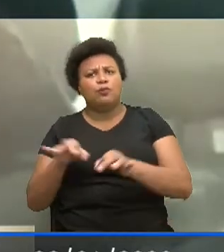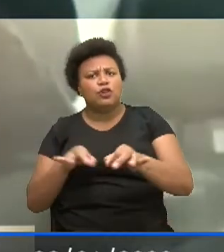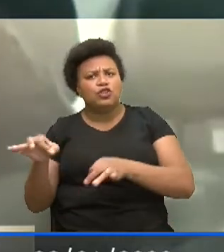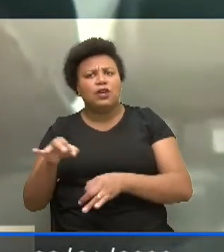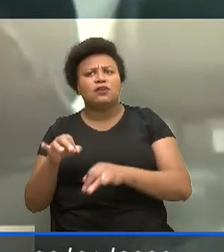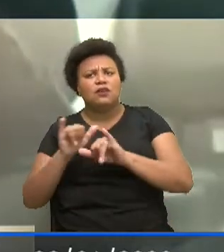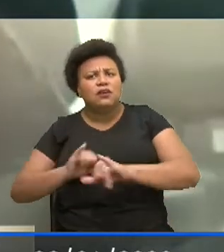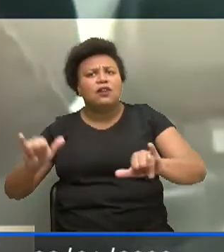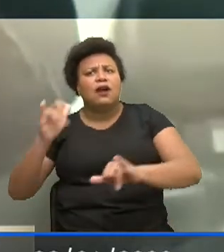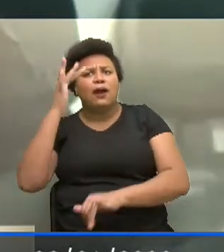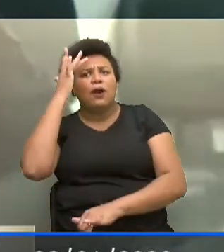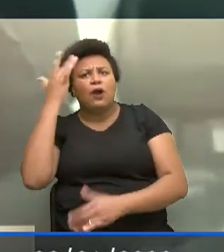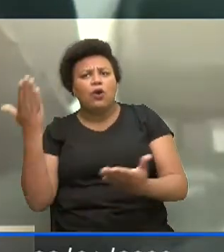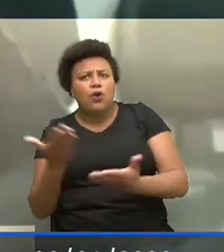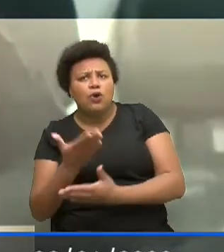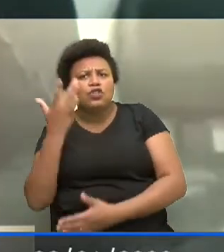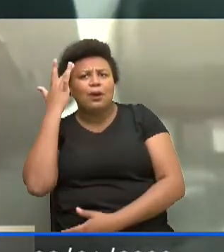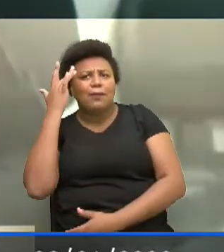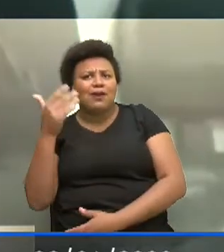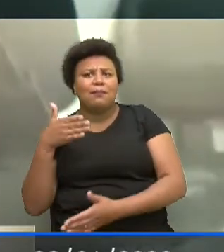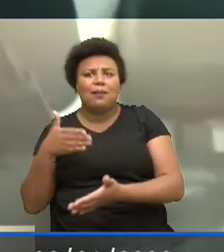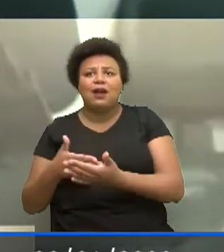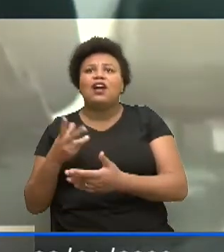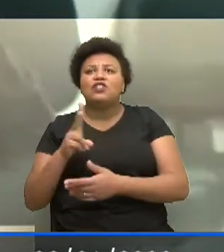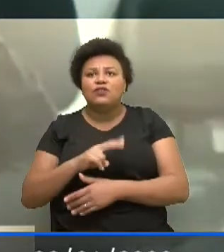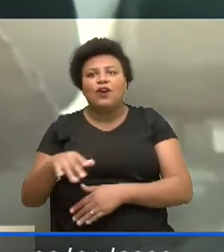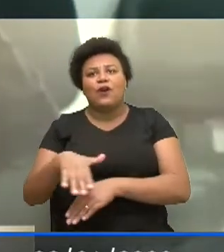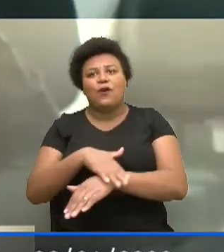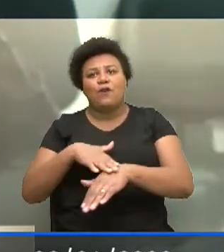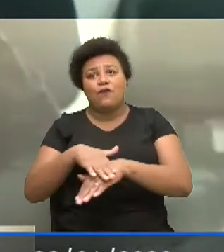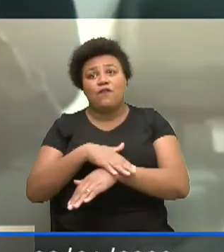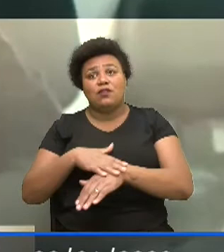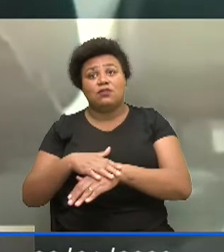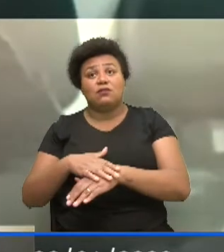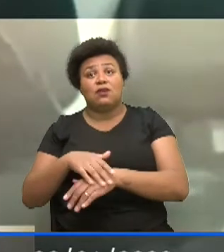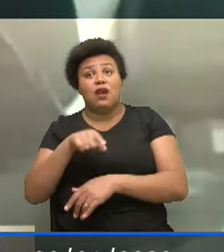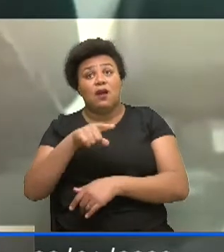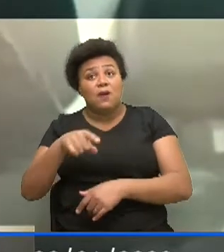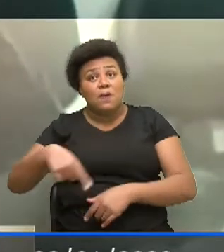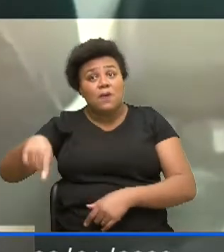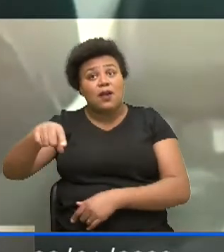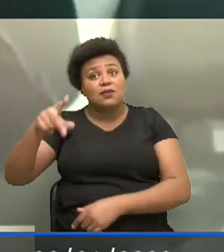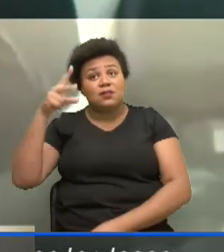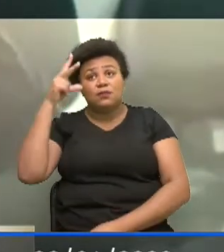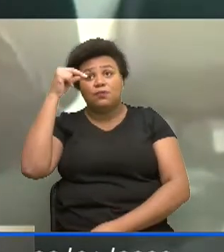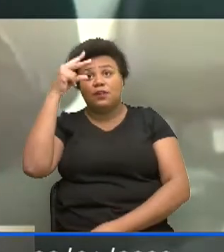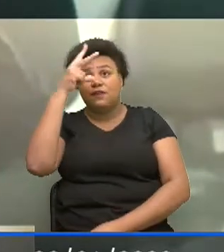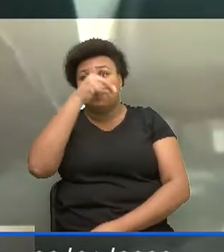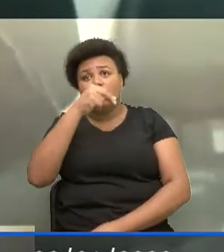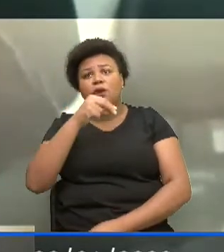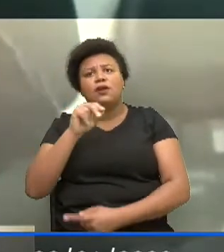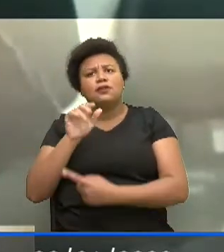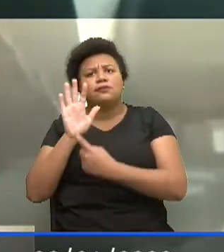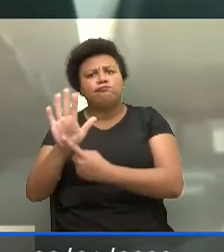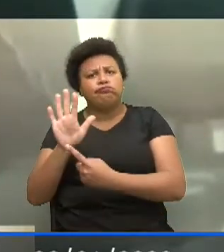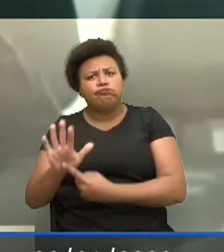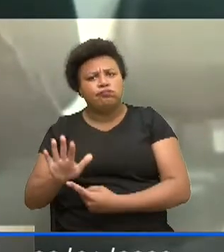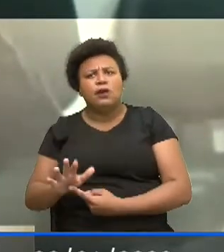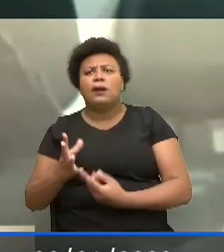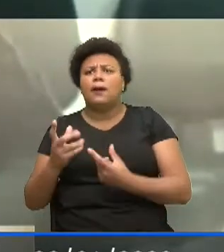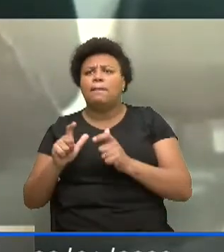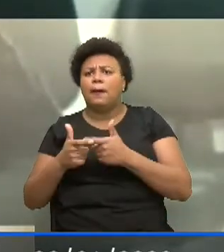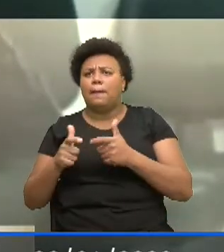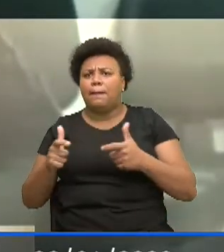da manhã, no máximo, onde a gente vai conversar, então, com esses municípios especificamente que estão apresentando essa